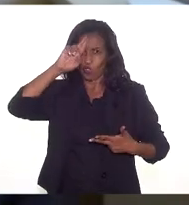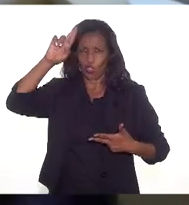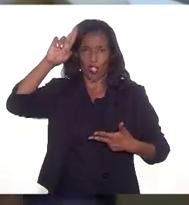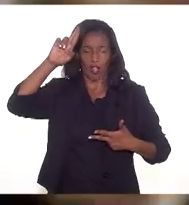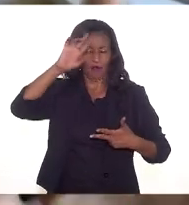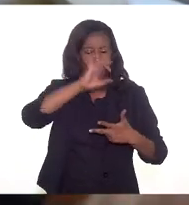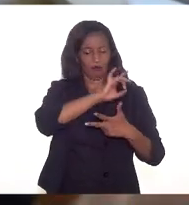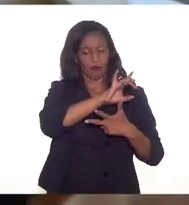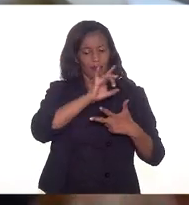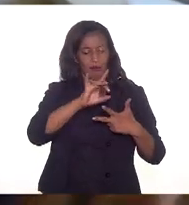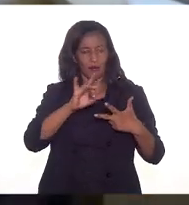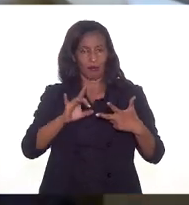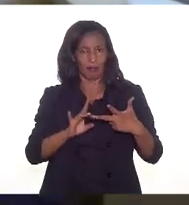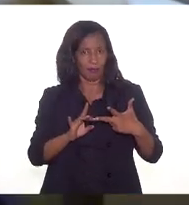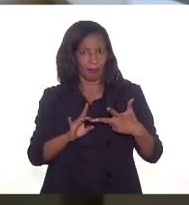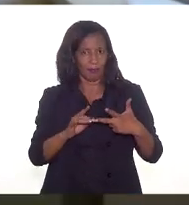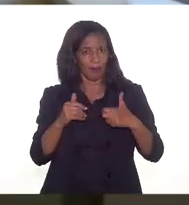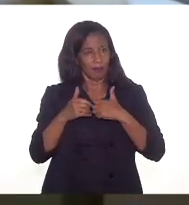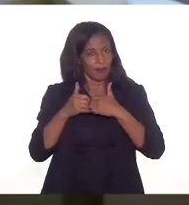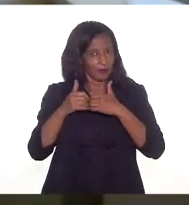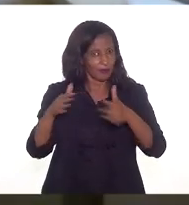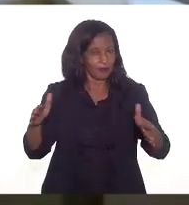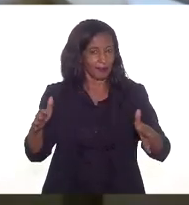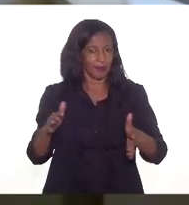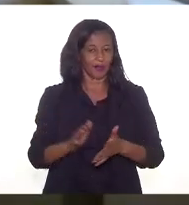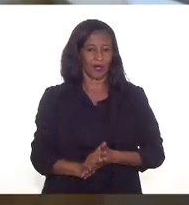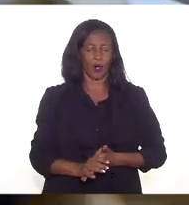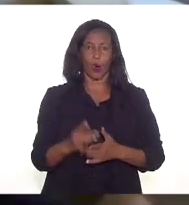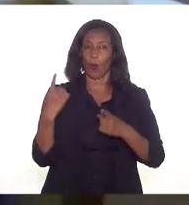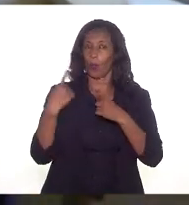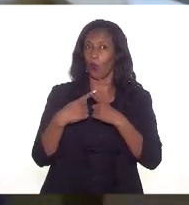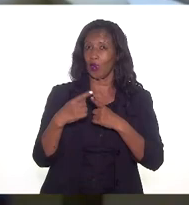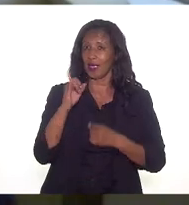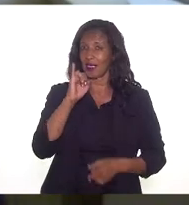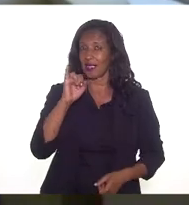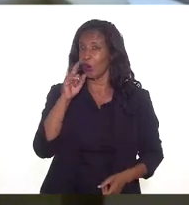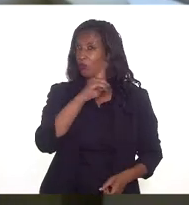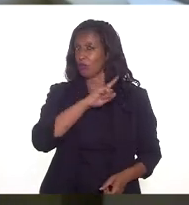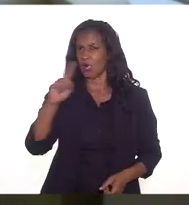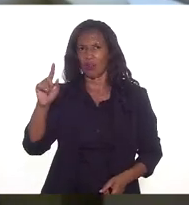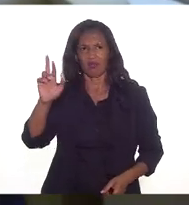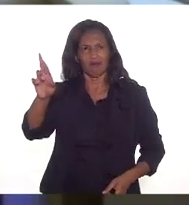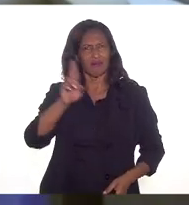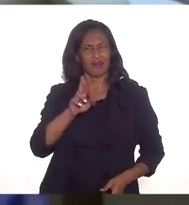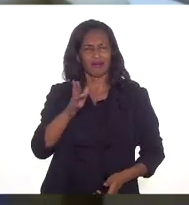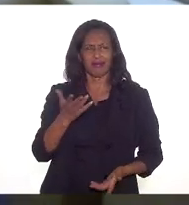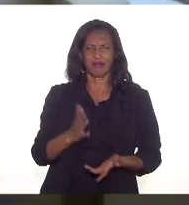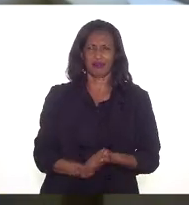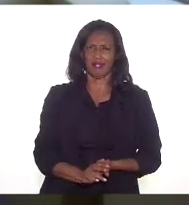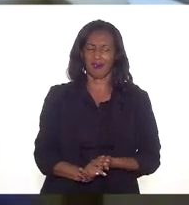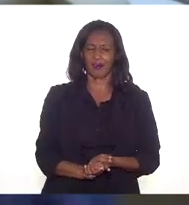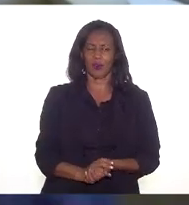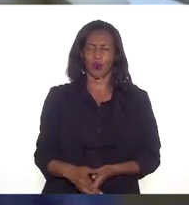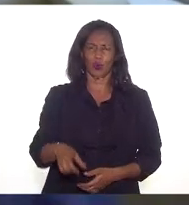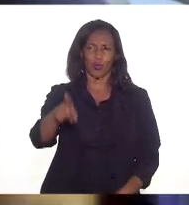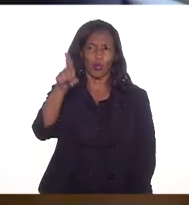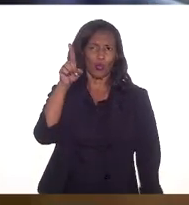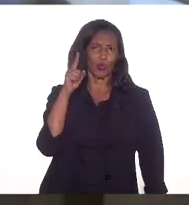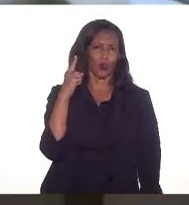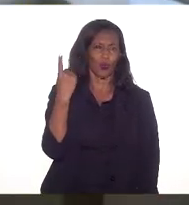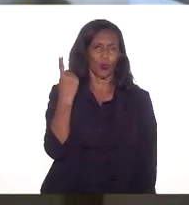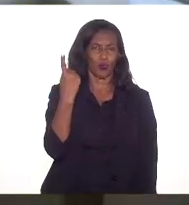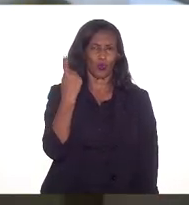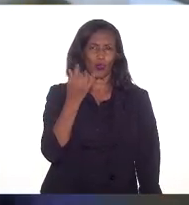para dar a partida, porque, senão, não terá êxito. Vou pegar só um exemplo, que eu tenho